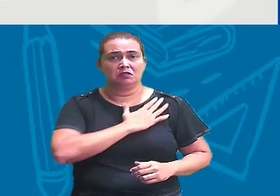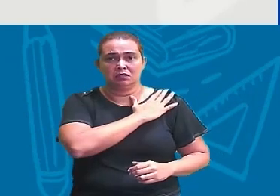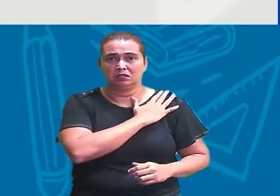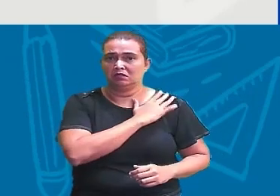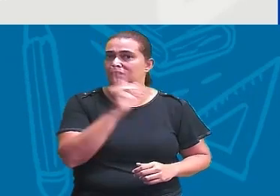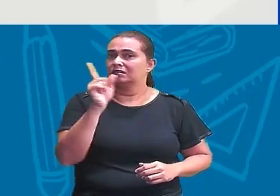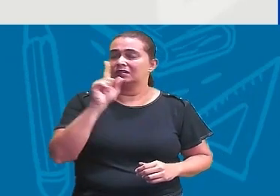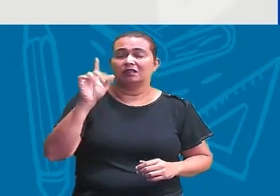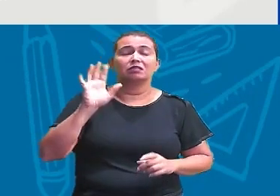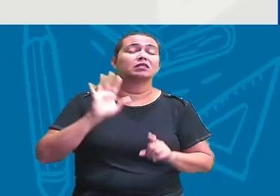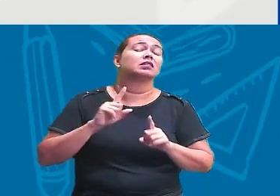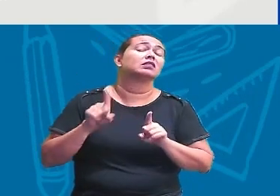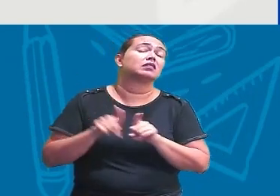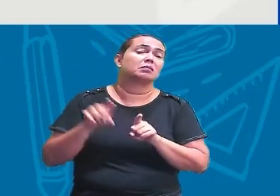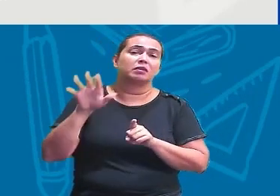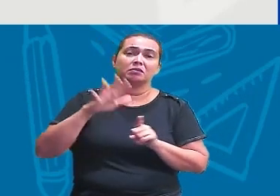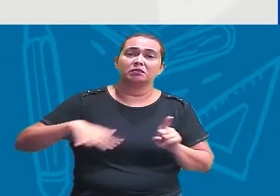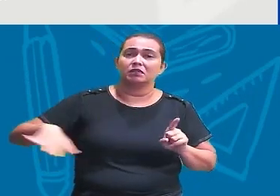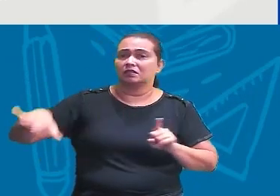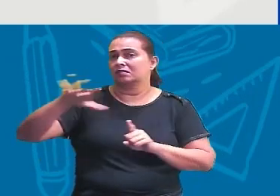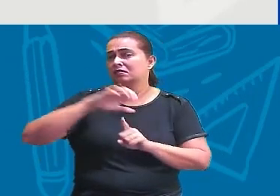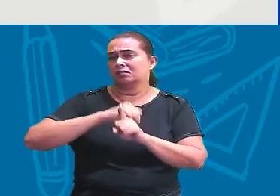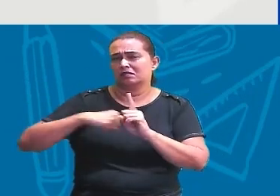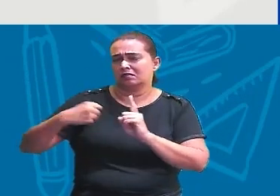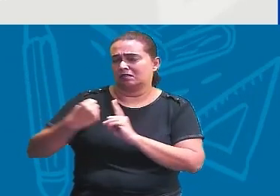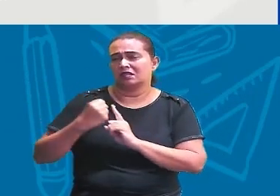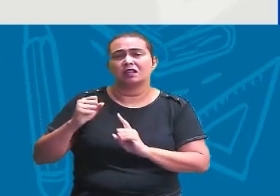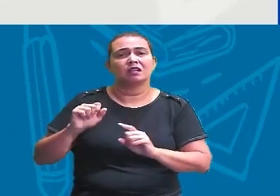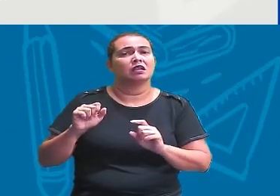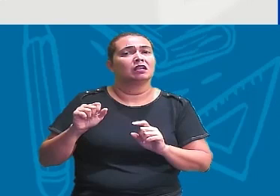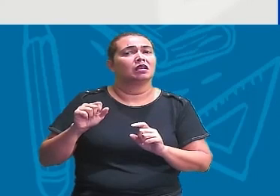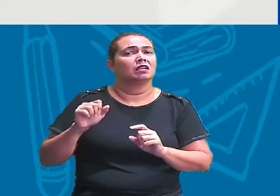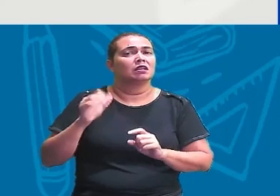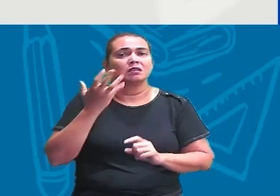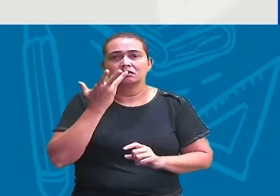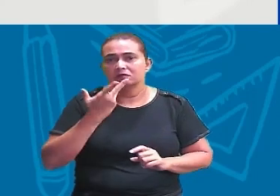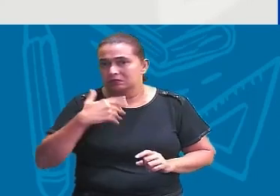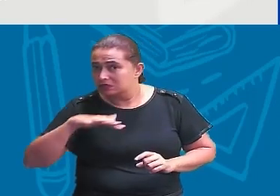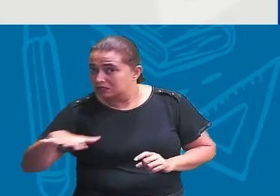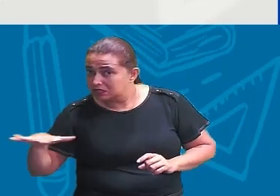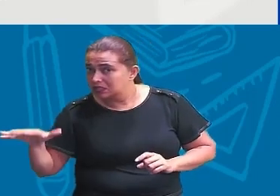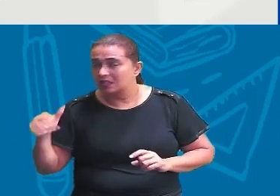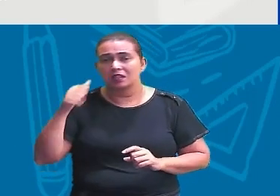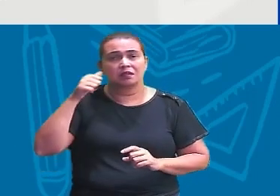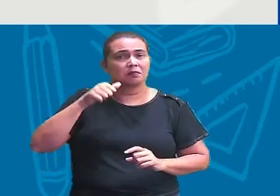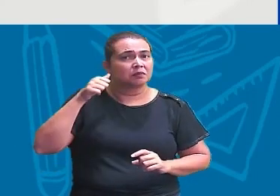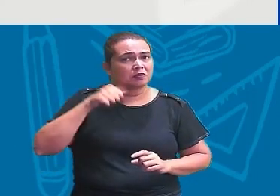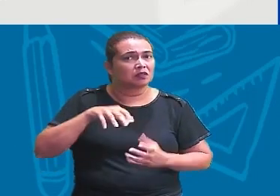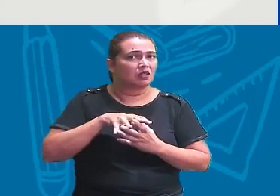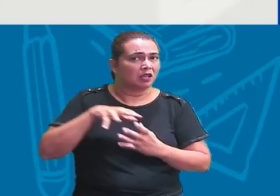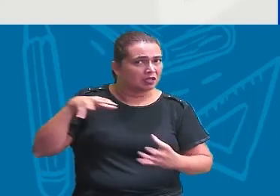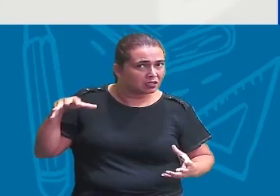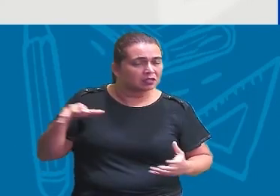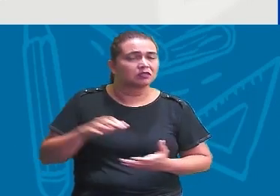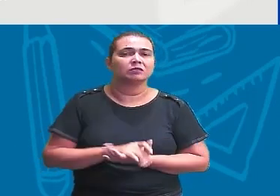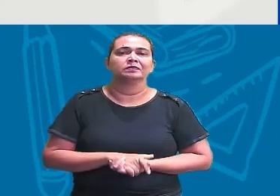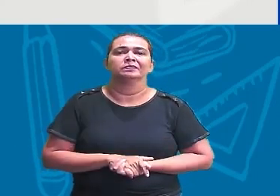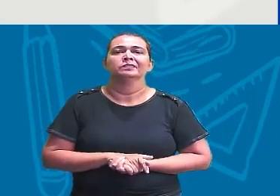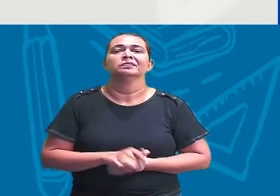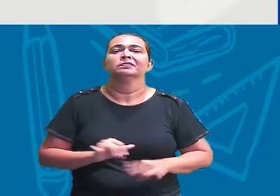também da população civil, crianças, mulheres, velhos, que também passaram por esse movimento.